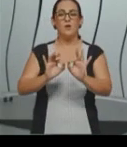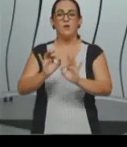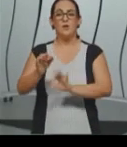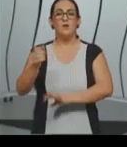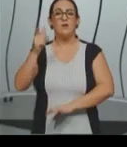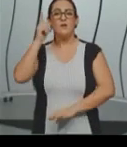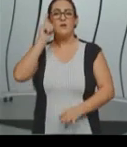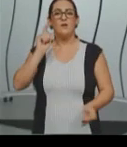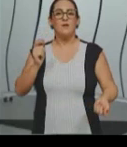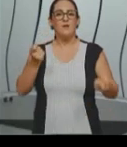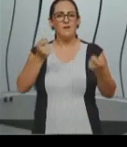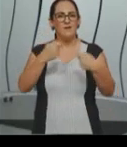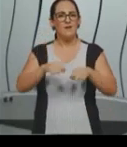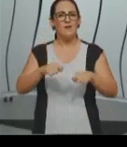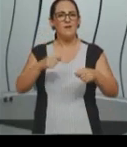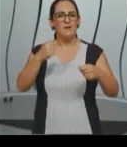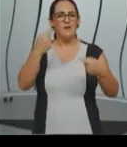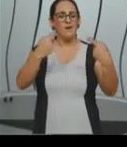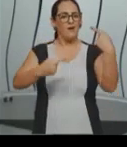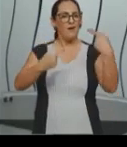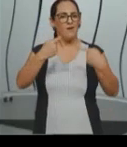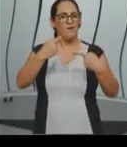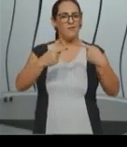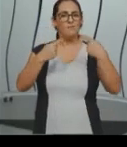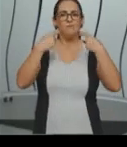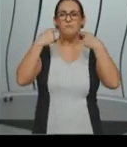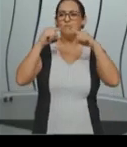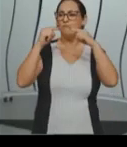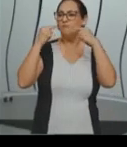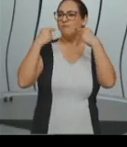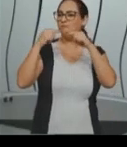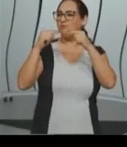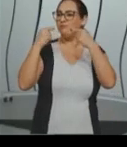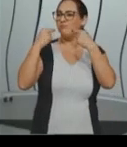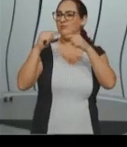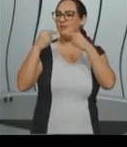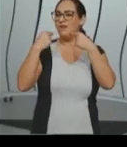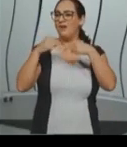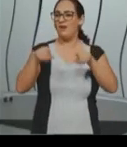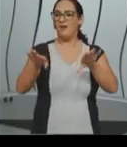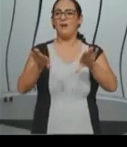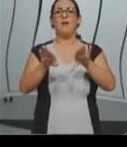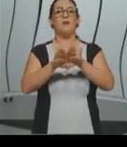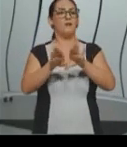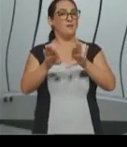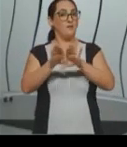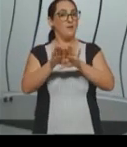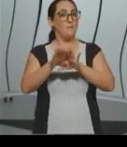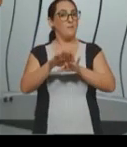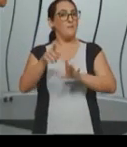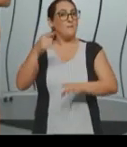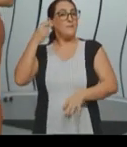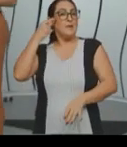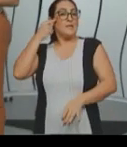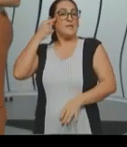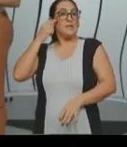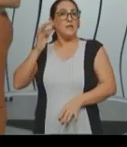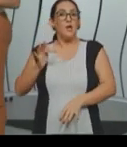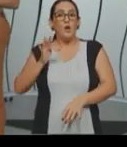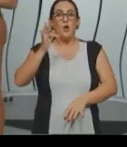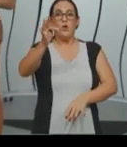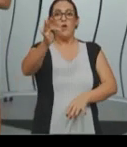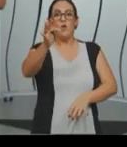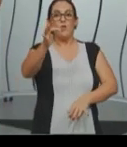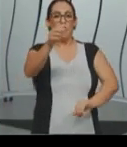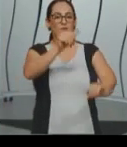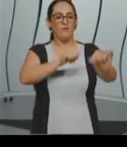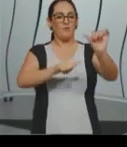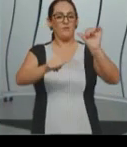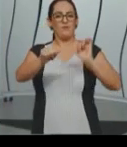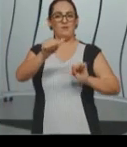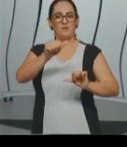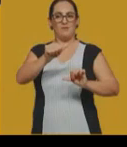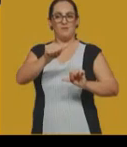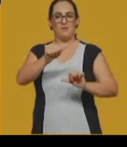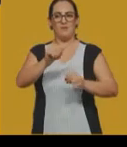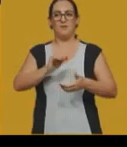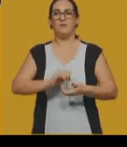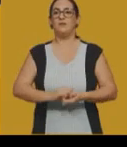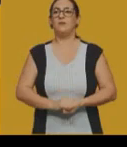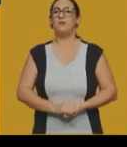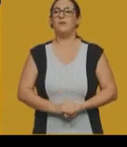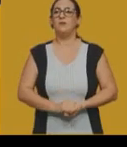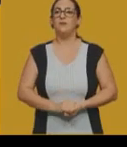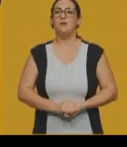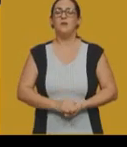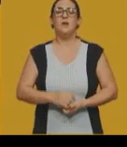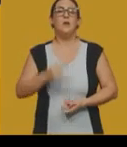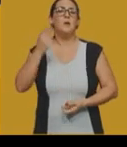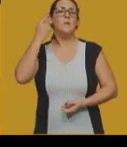também criticar o momento atual, né, e vislumbrar mudanças aí. Bom, para a gente falar também a